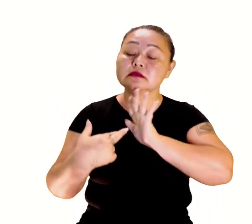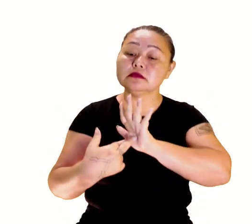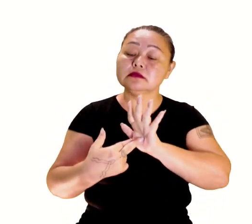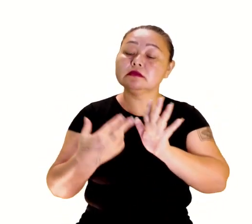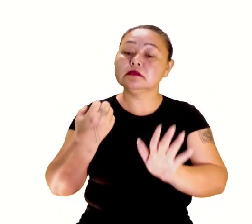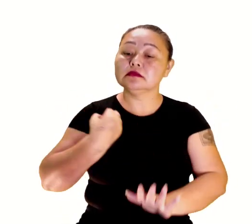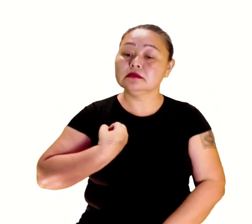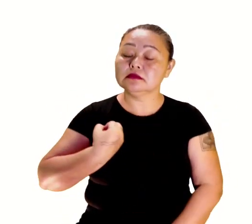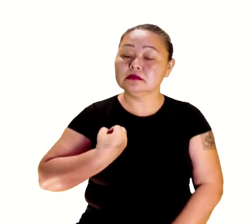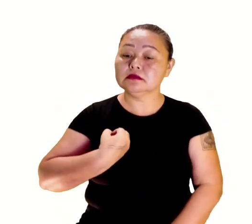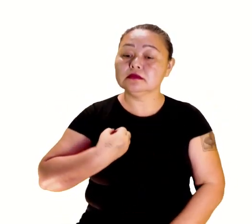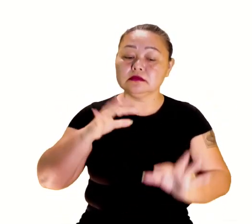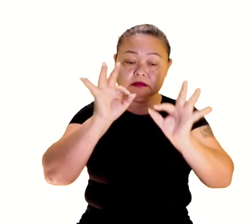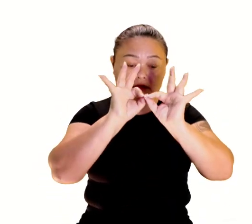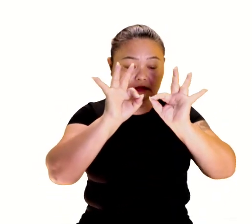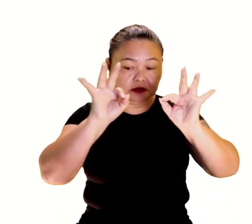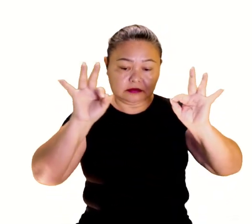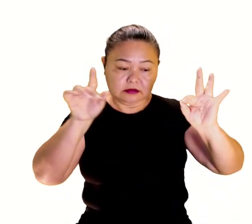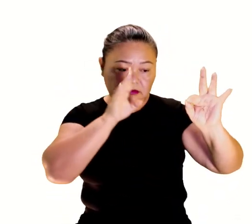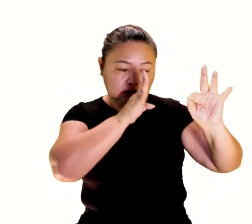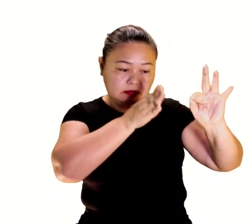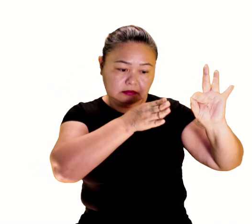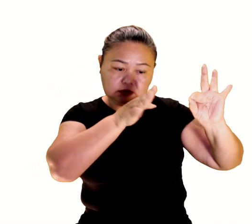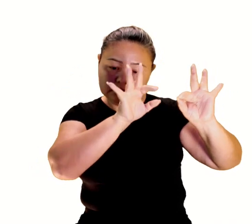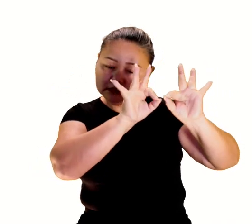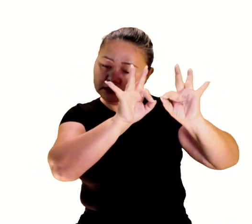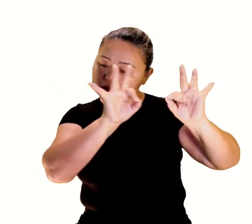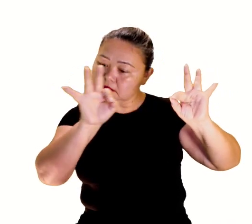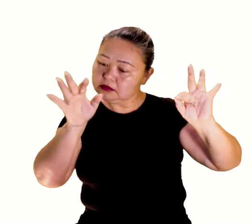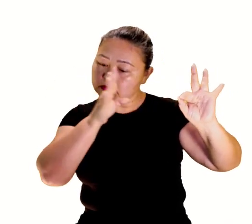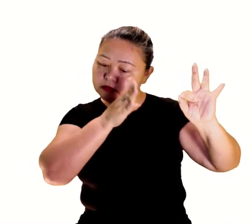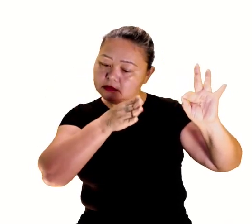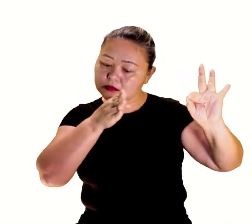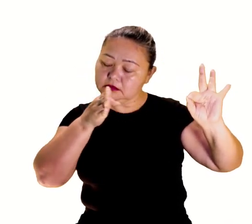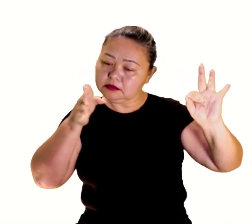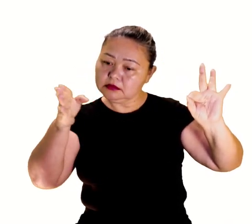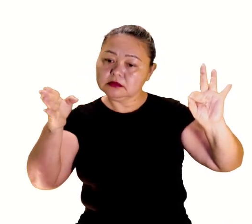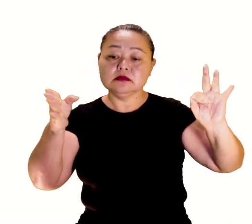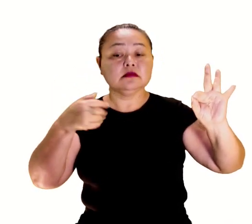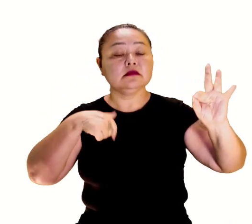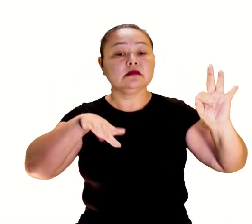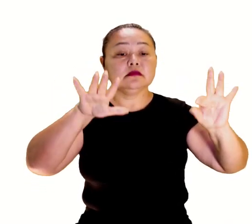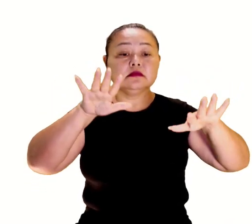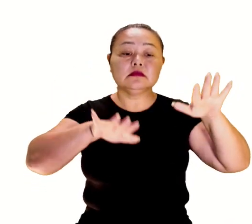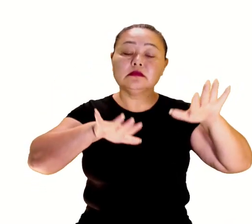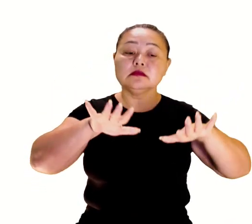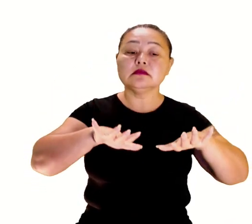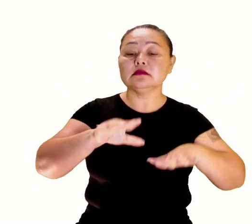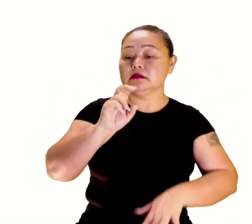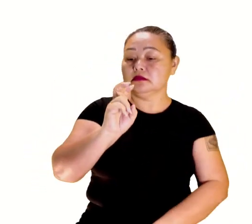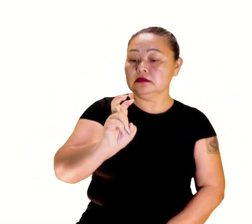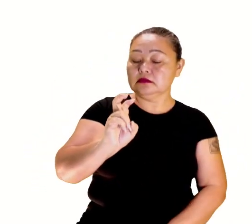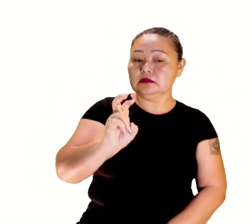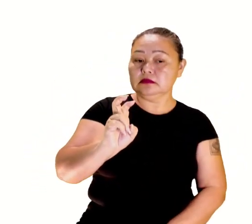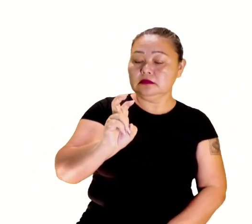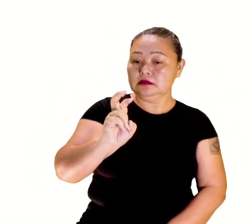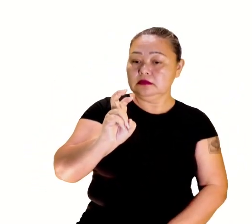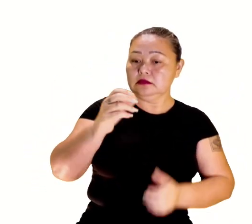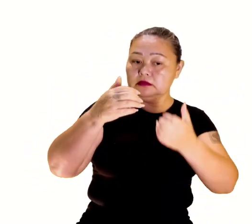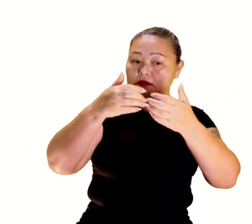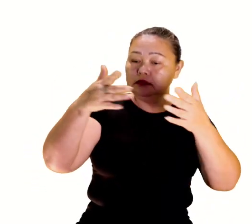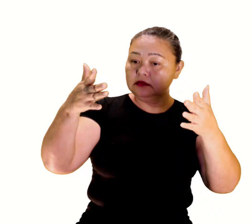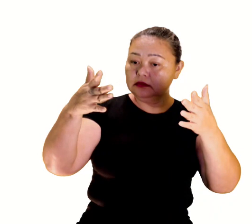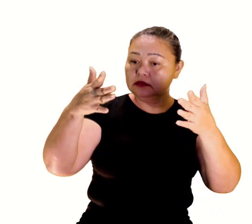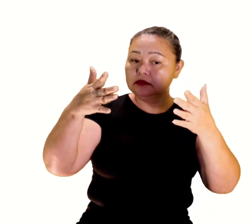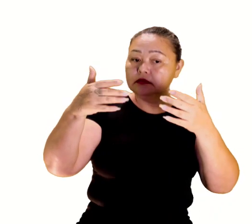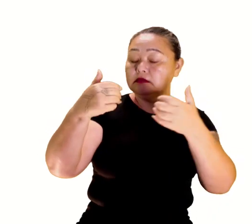resposta naquela reta numerada? Pode. Reta real? Se eu tiver uma reta real, eu vou colocar o 5 aqui aberto, né? Porque não tem o sinalzinho de